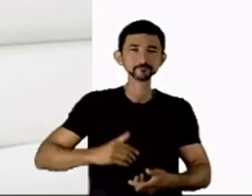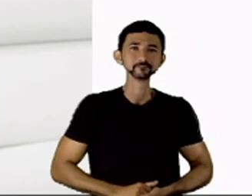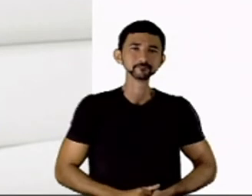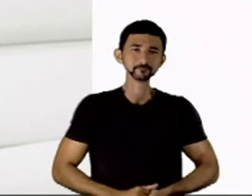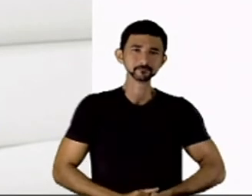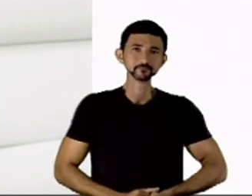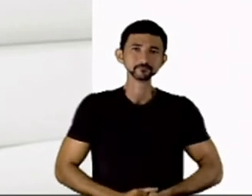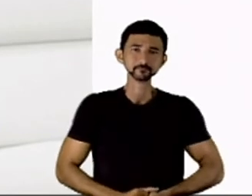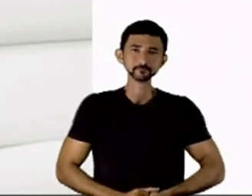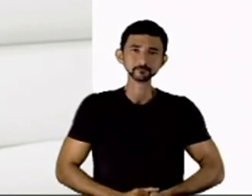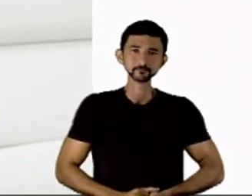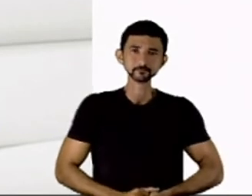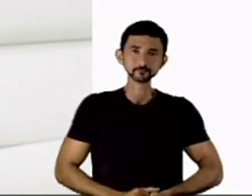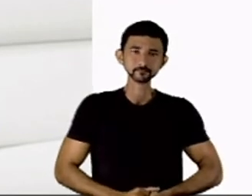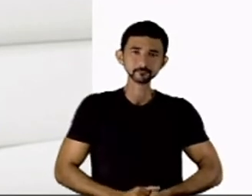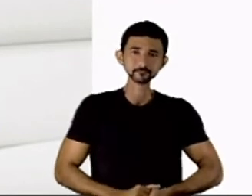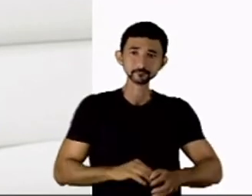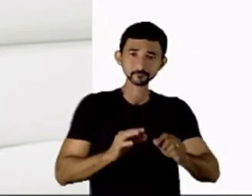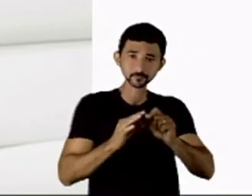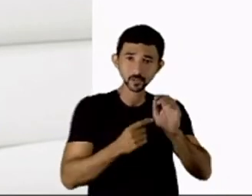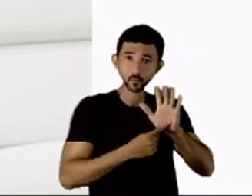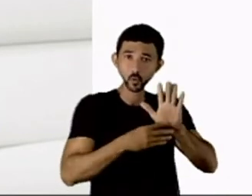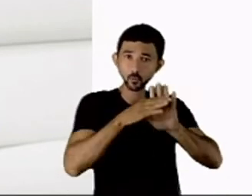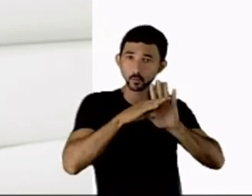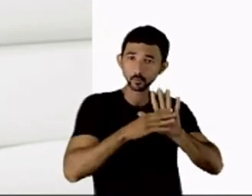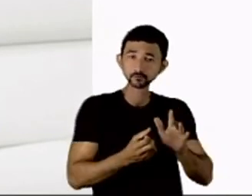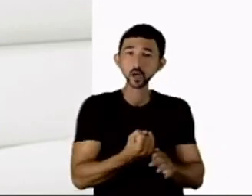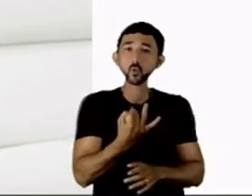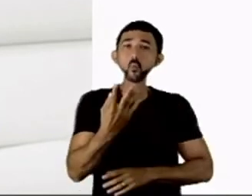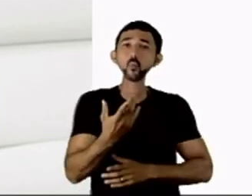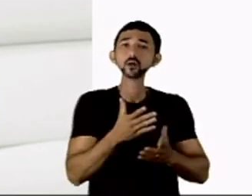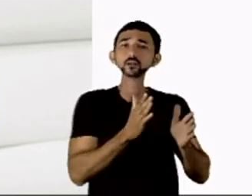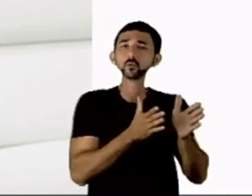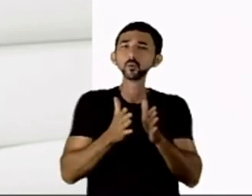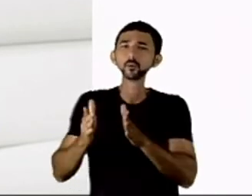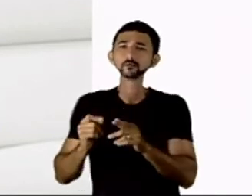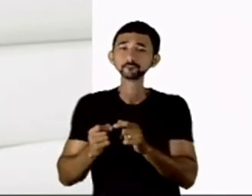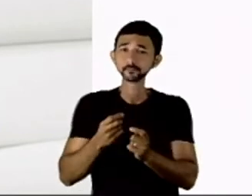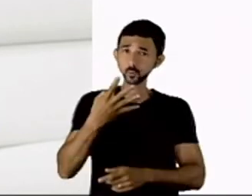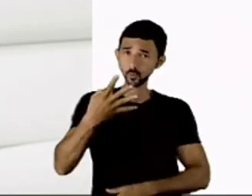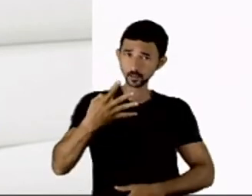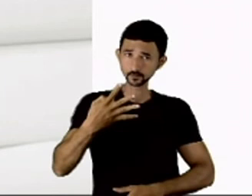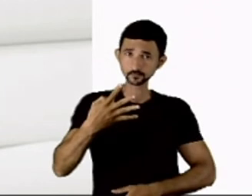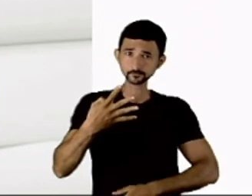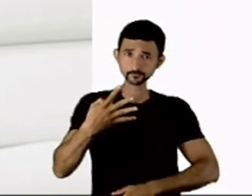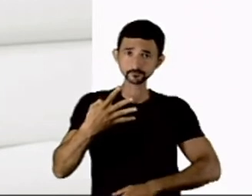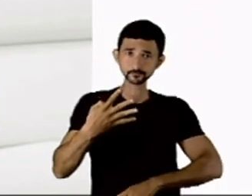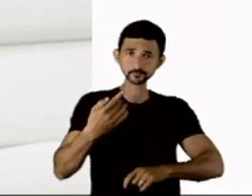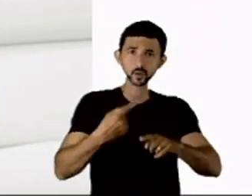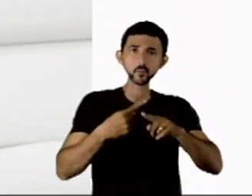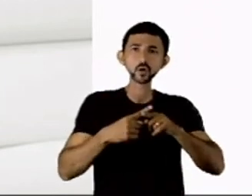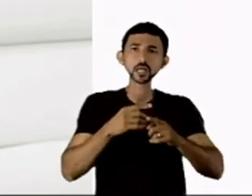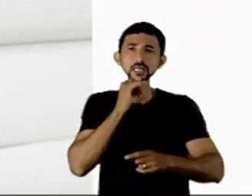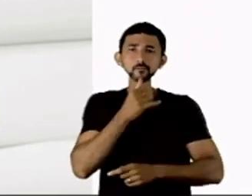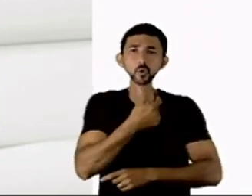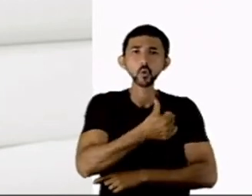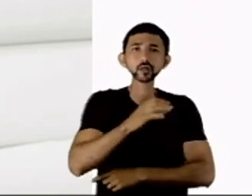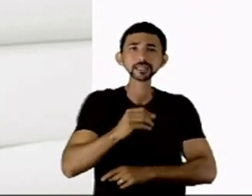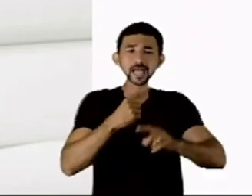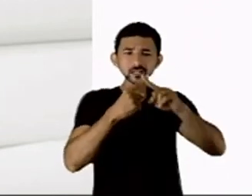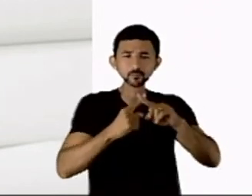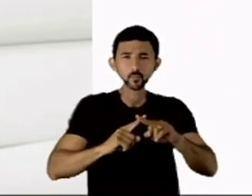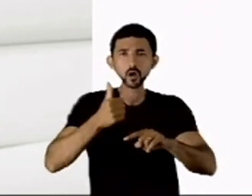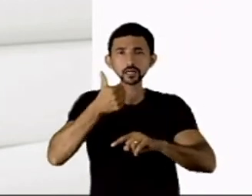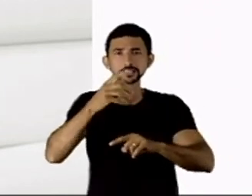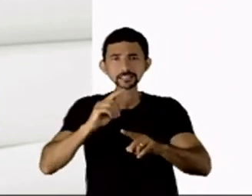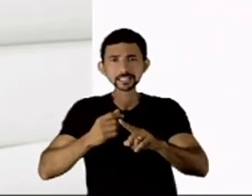vezes 10 vezes 10. E ele expõe-se a quantos fatores? 4. Por quê? Porque o 10 se